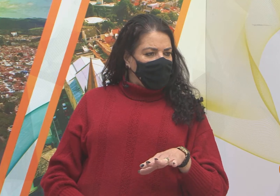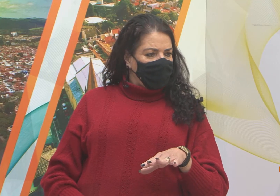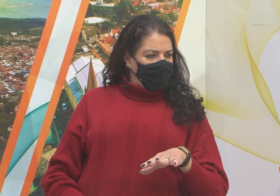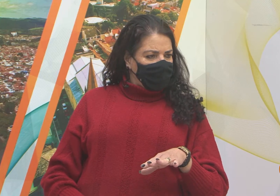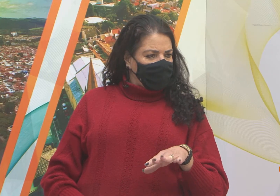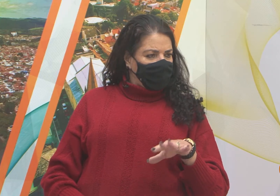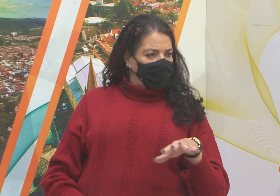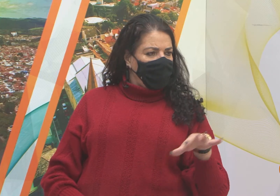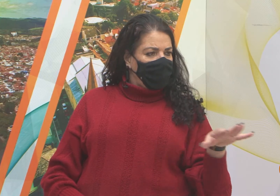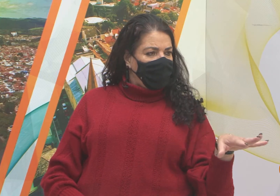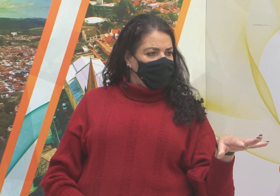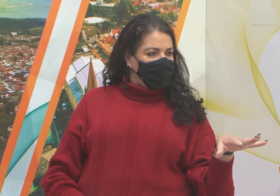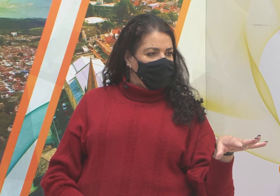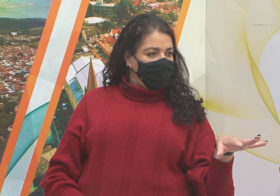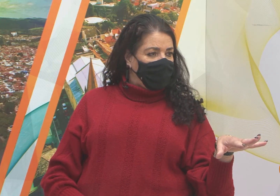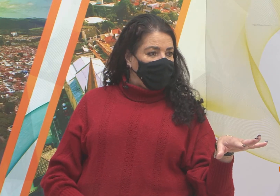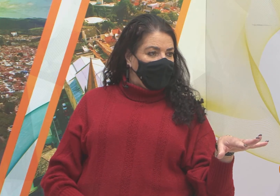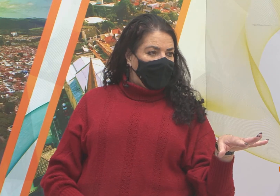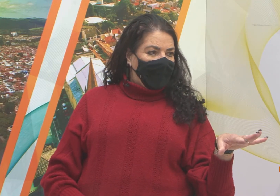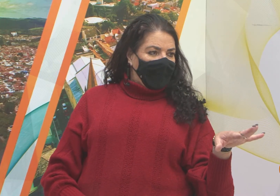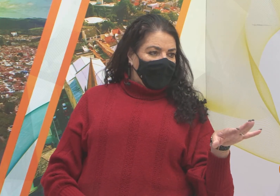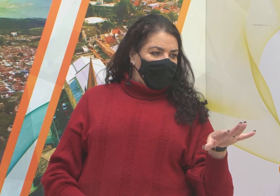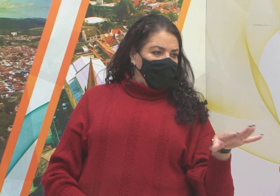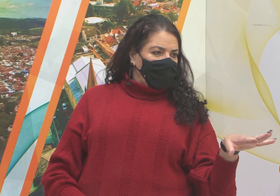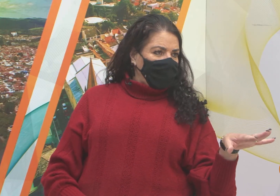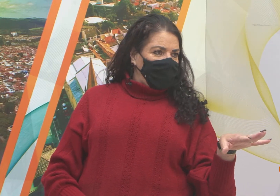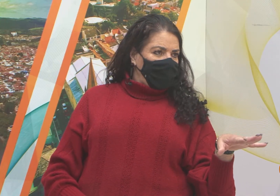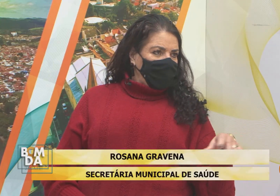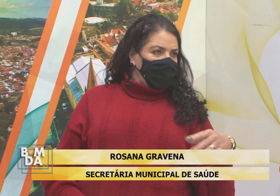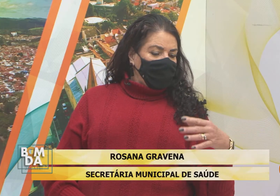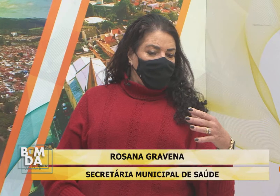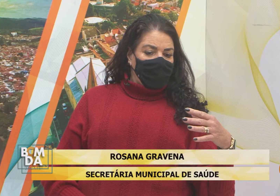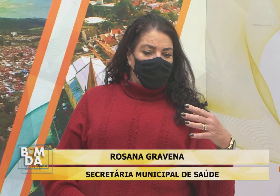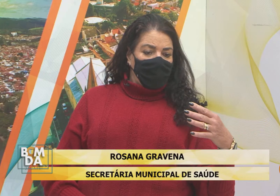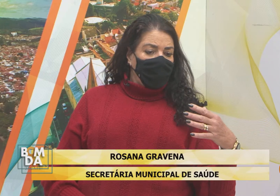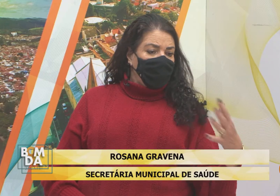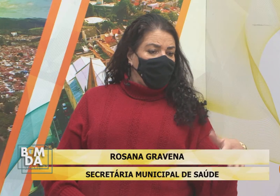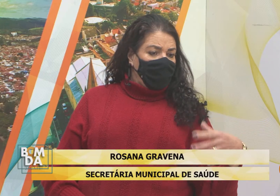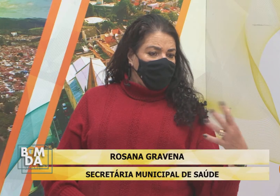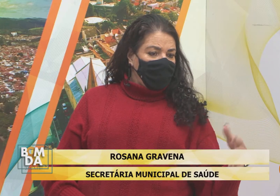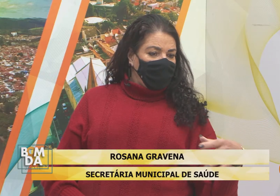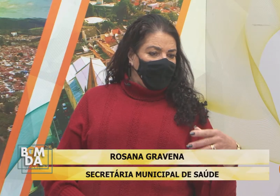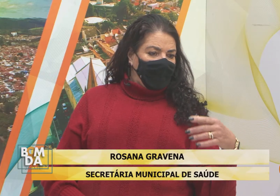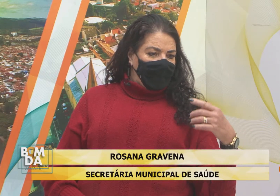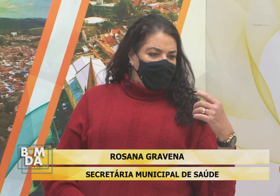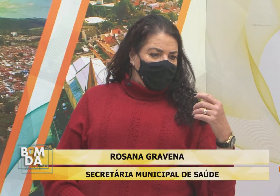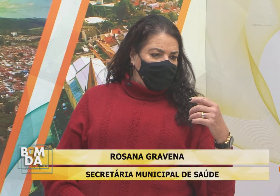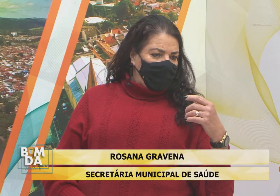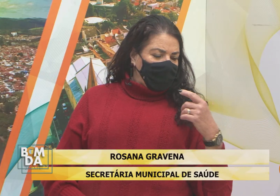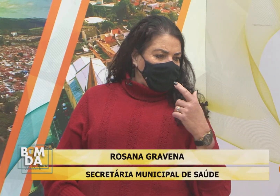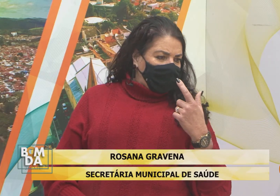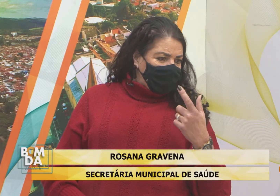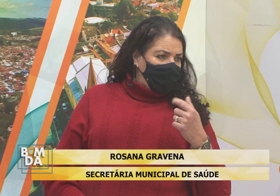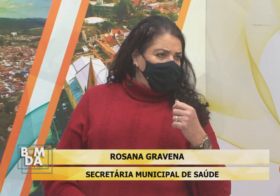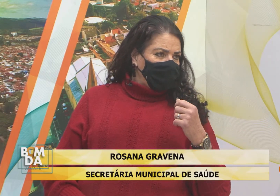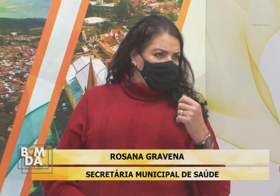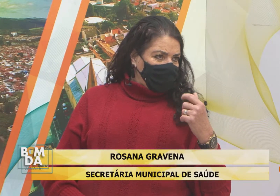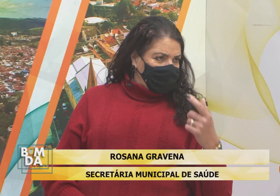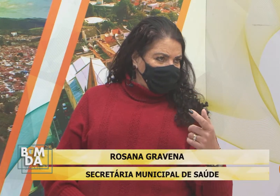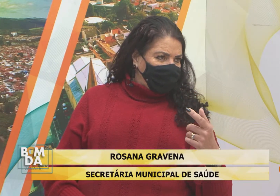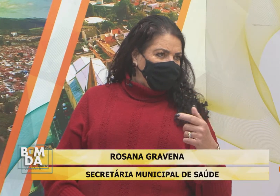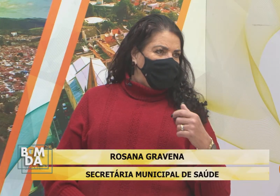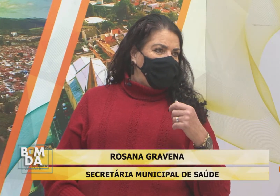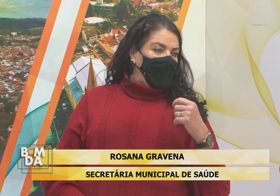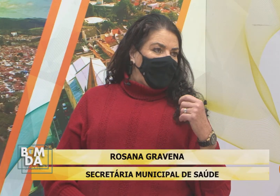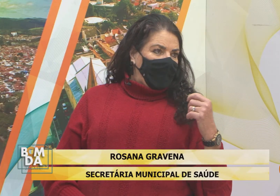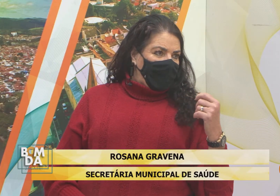nas unidades básicas de saúde, como a especializada. Nunca teve, por exemplo, mutirões de canal,